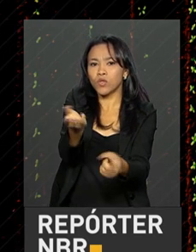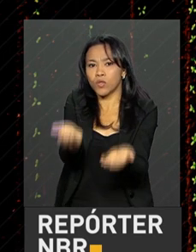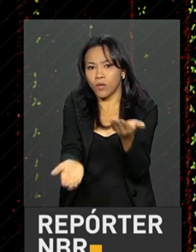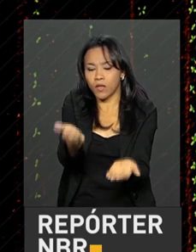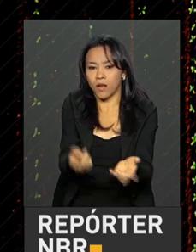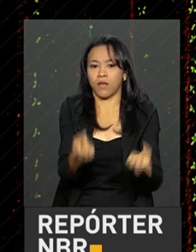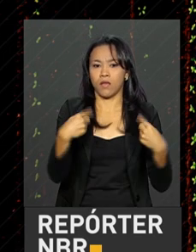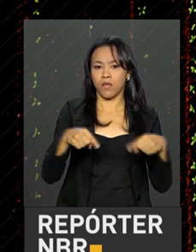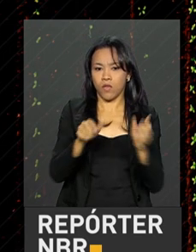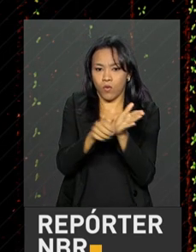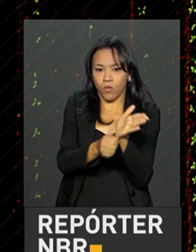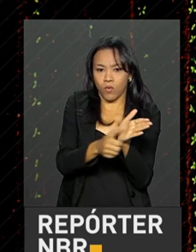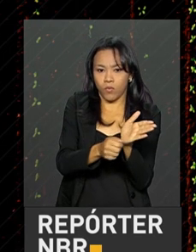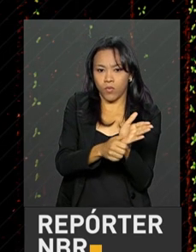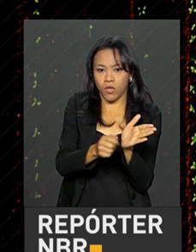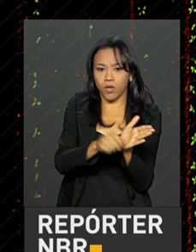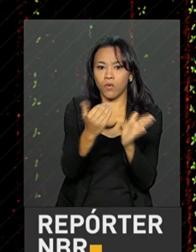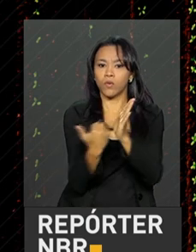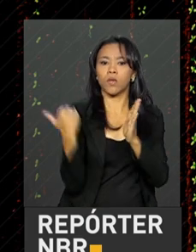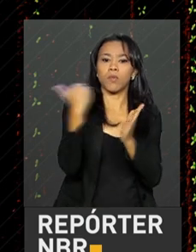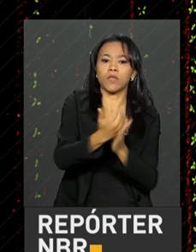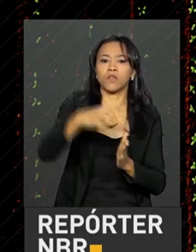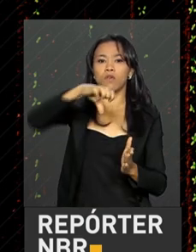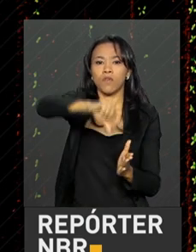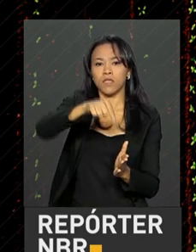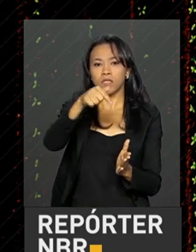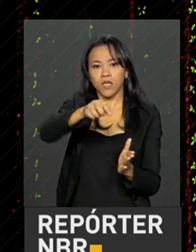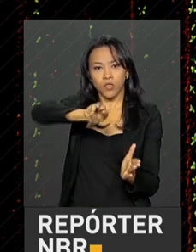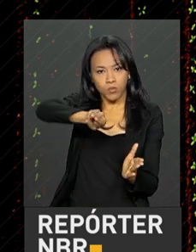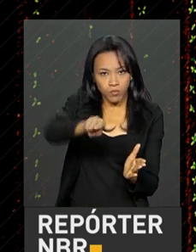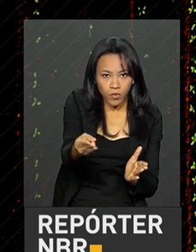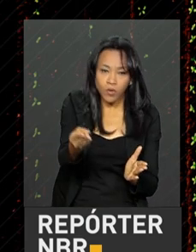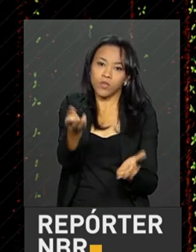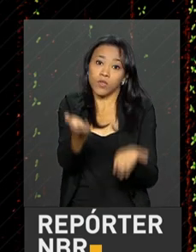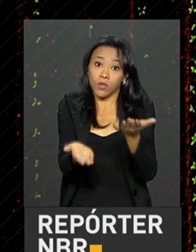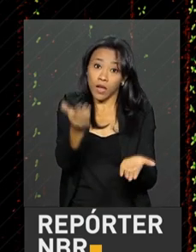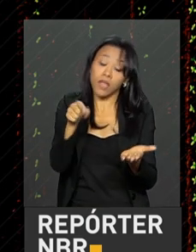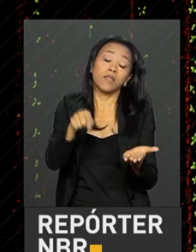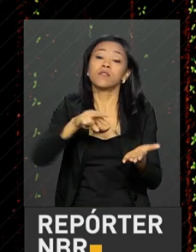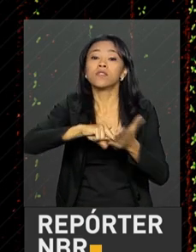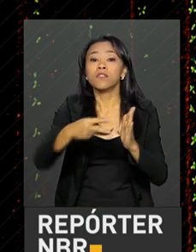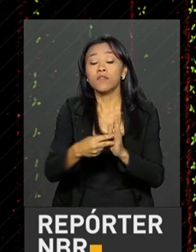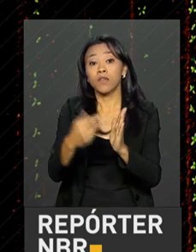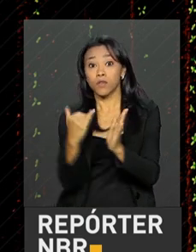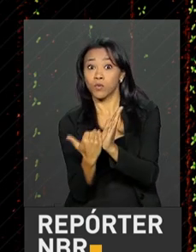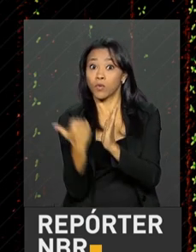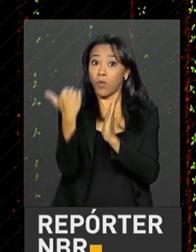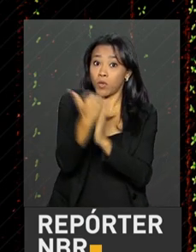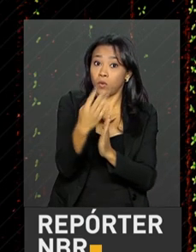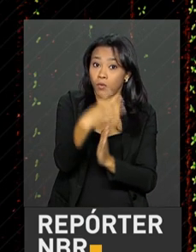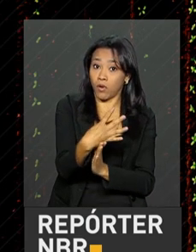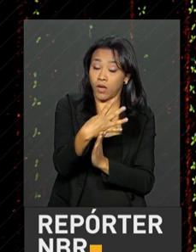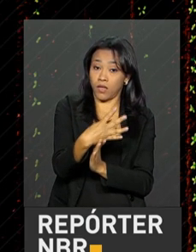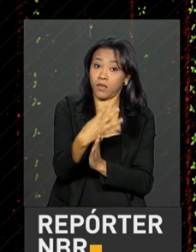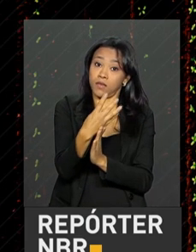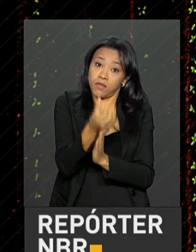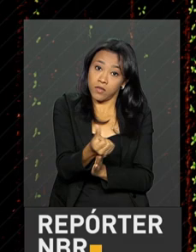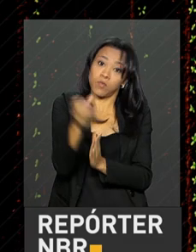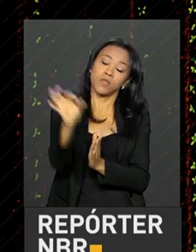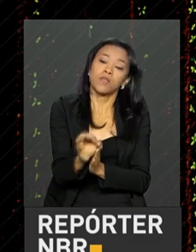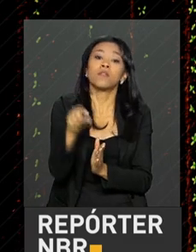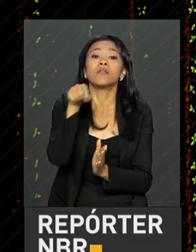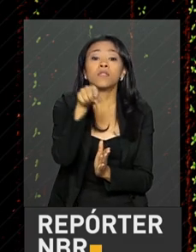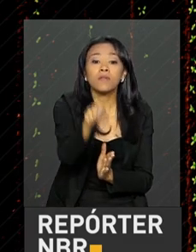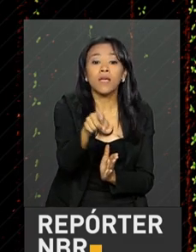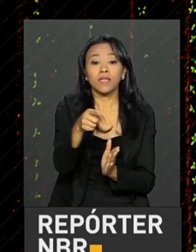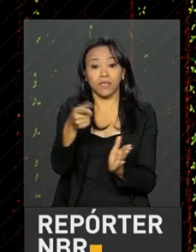expectativa é que ultrapasse os 97 milhões de toneladas crescimento superior a 46% nessa safra o crescimento